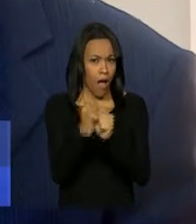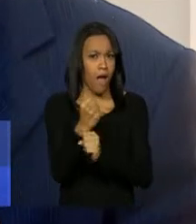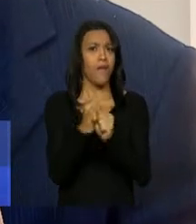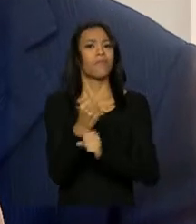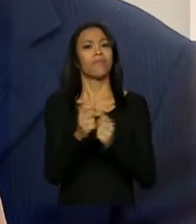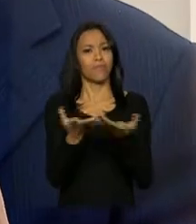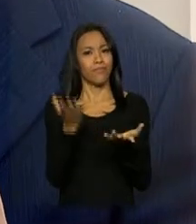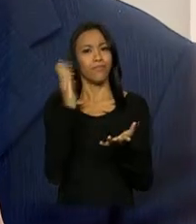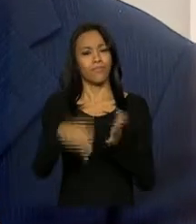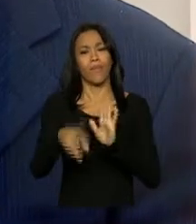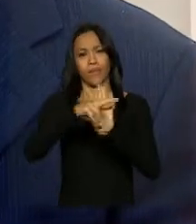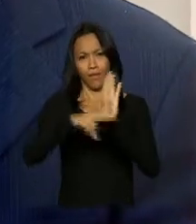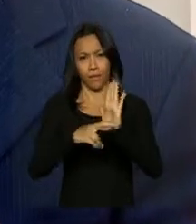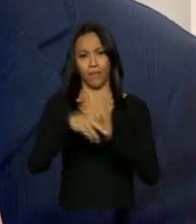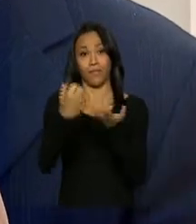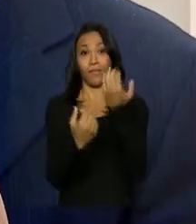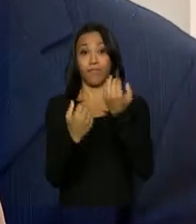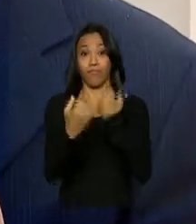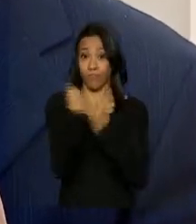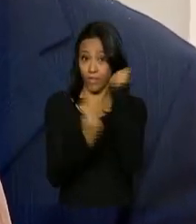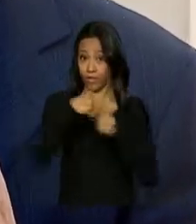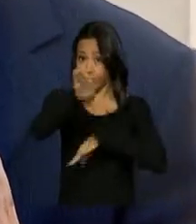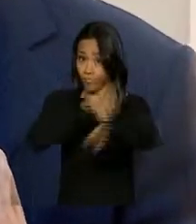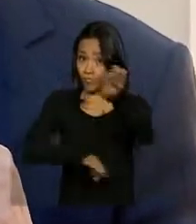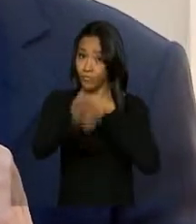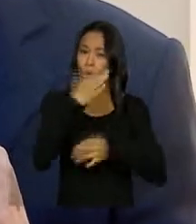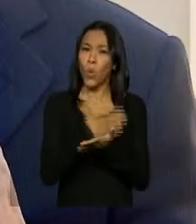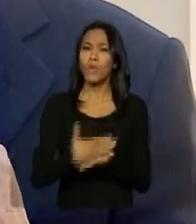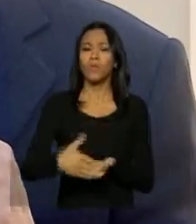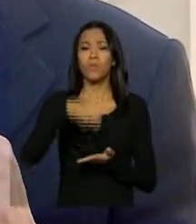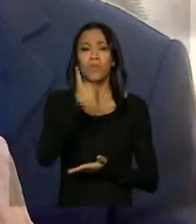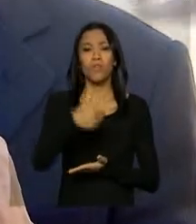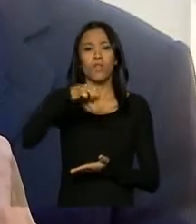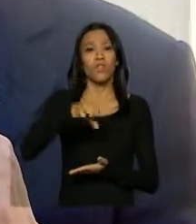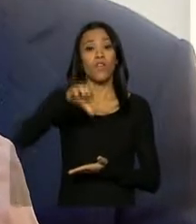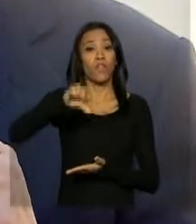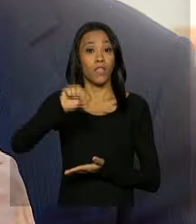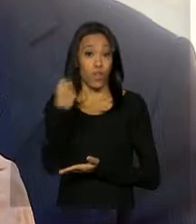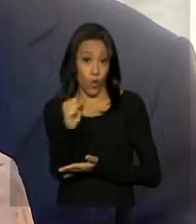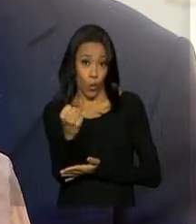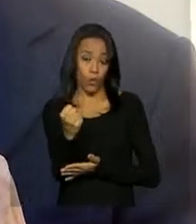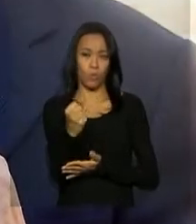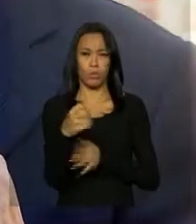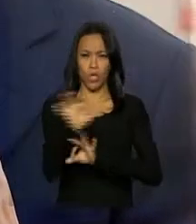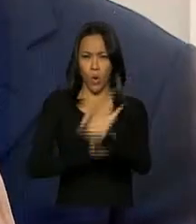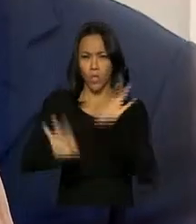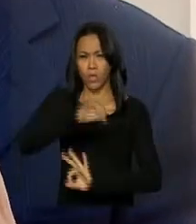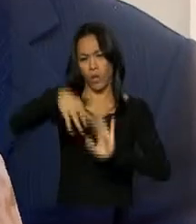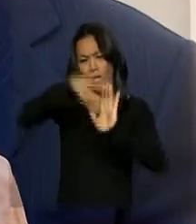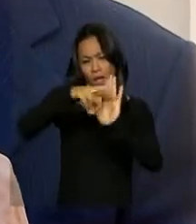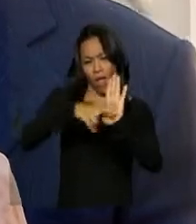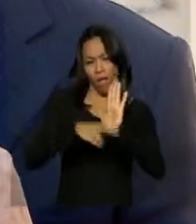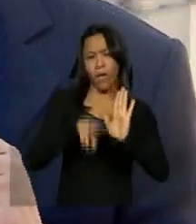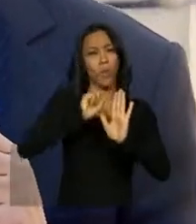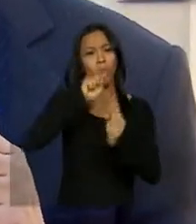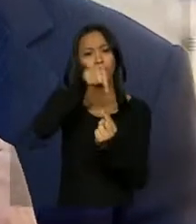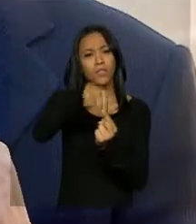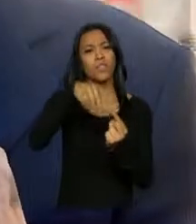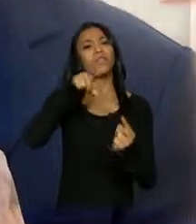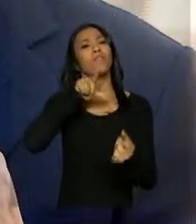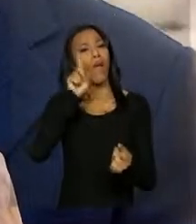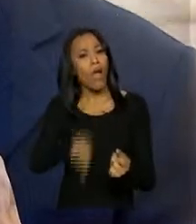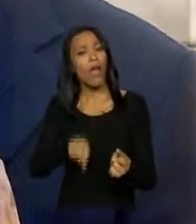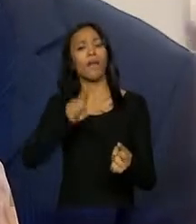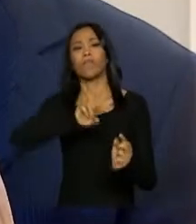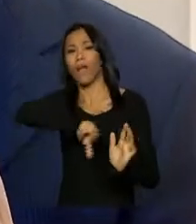em vigor ele passou a valer em 1998 e estabeleceu um conjunto de regras e normas que tem entre outros